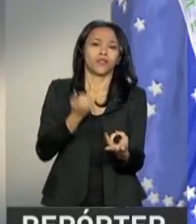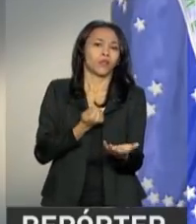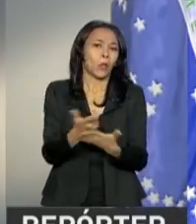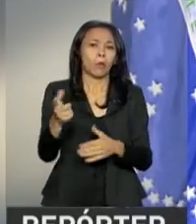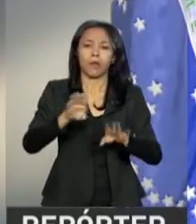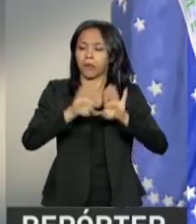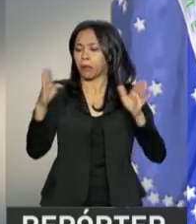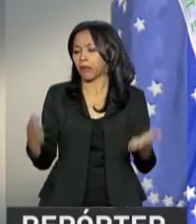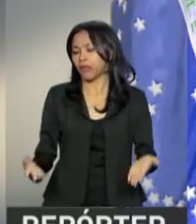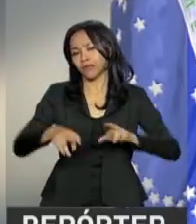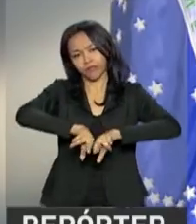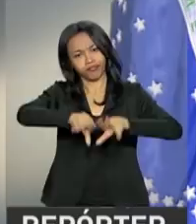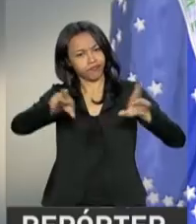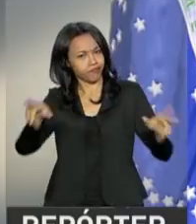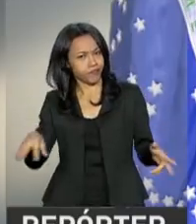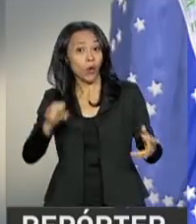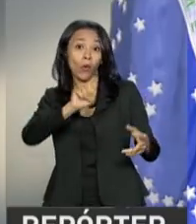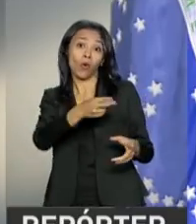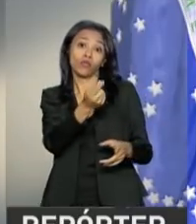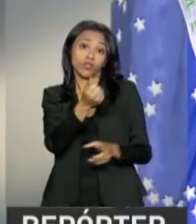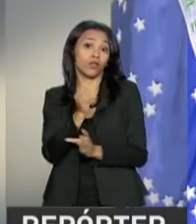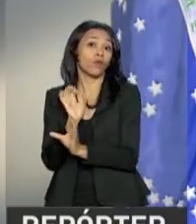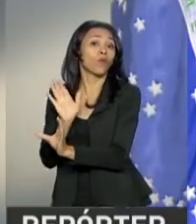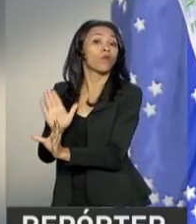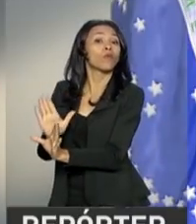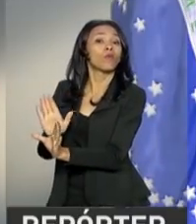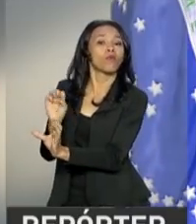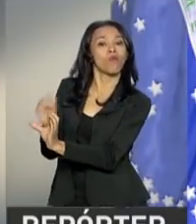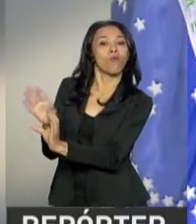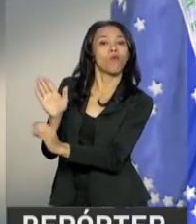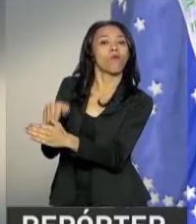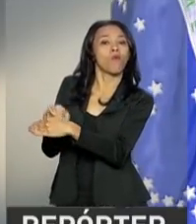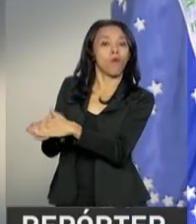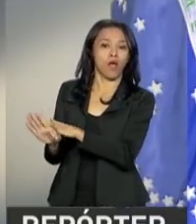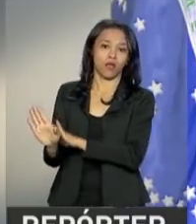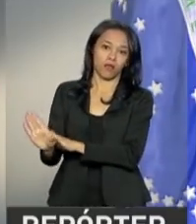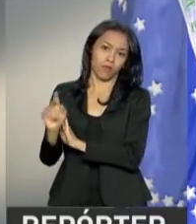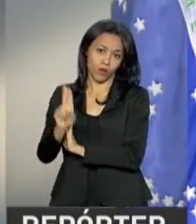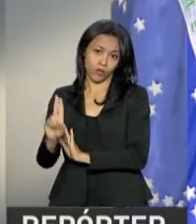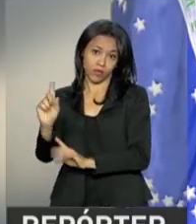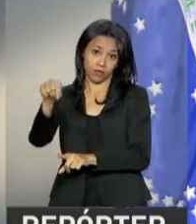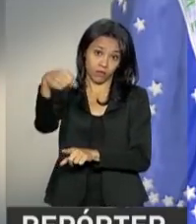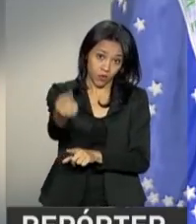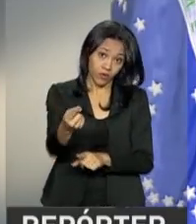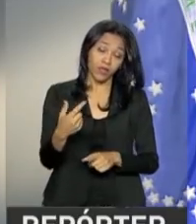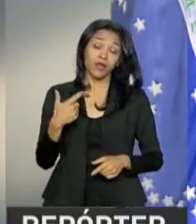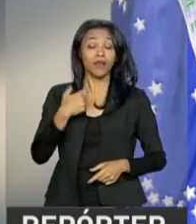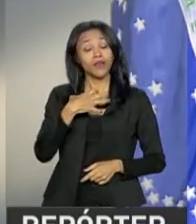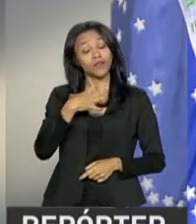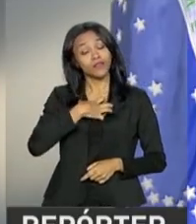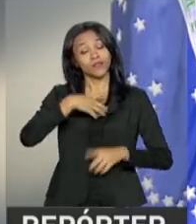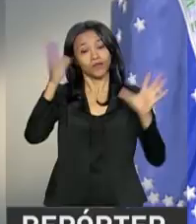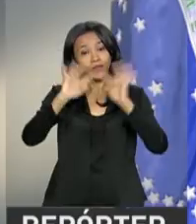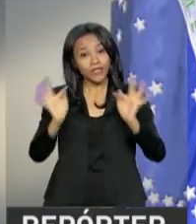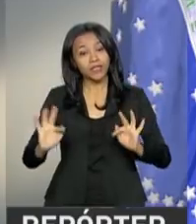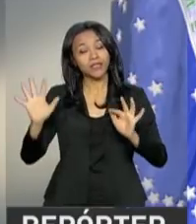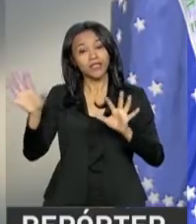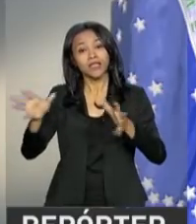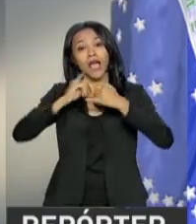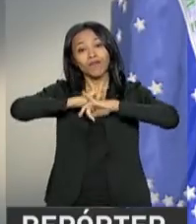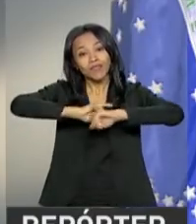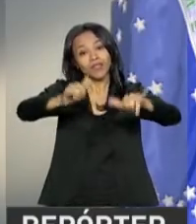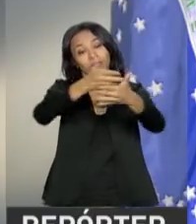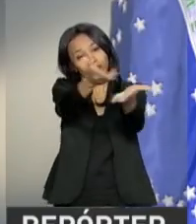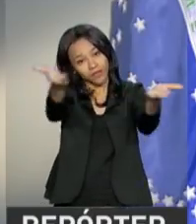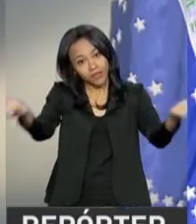casa ou até poupar o seu recurso para outro momento mais pra frente fico feliz em dar essa notícia porque vai melhorar